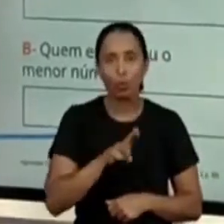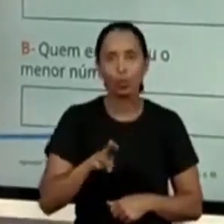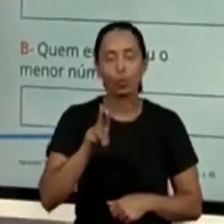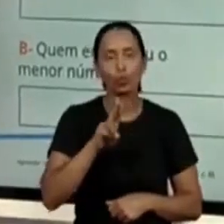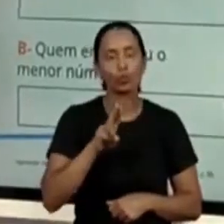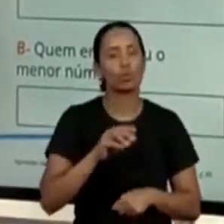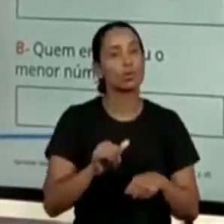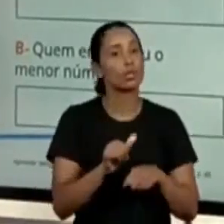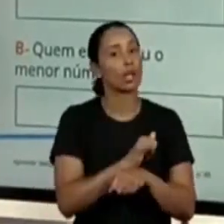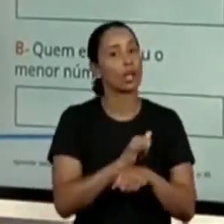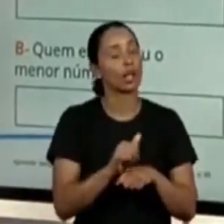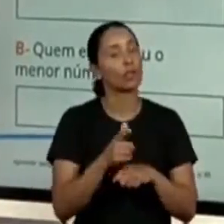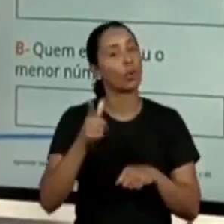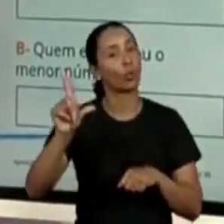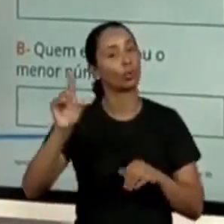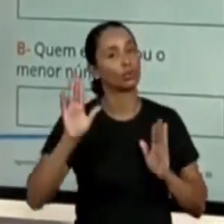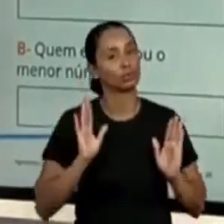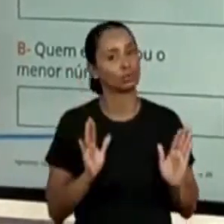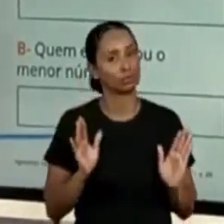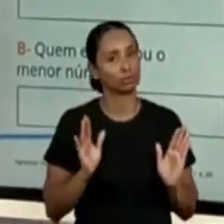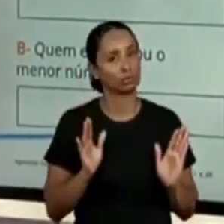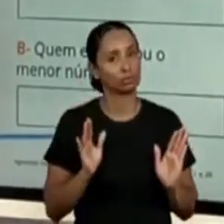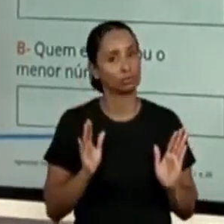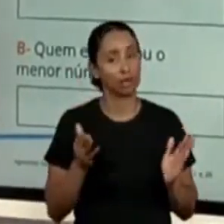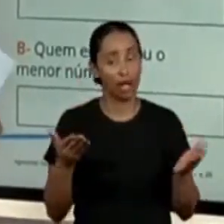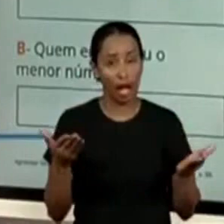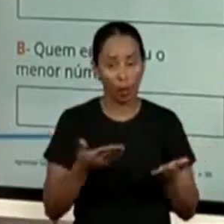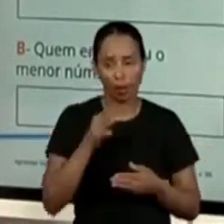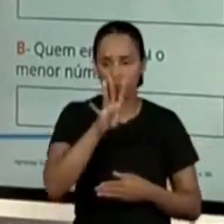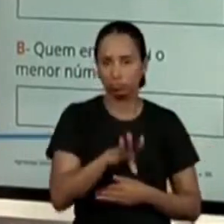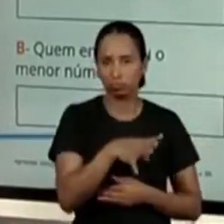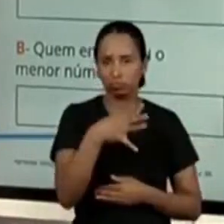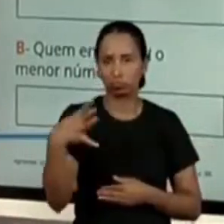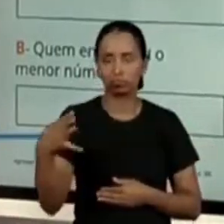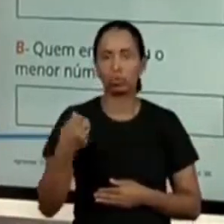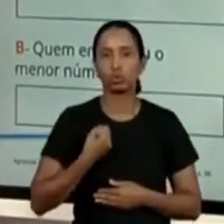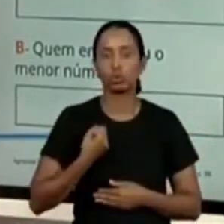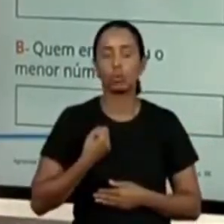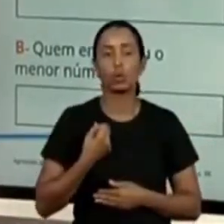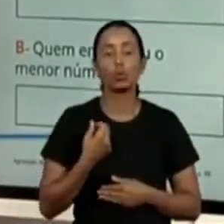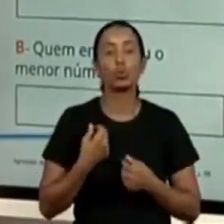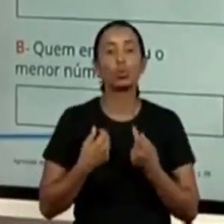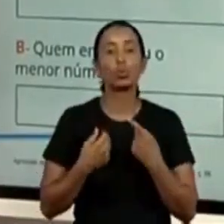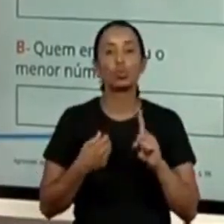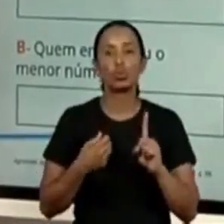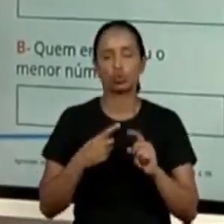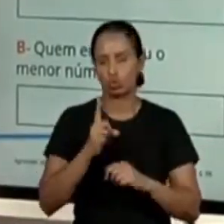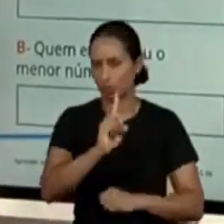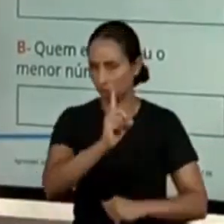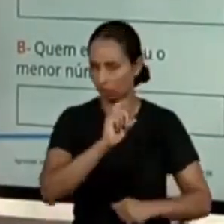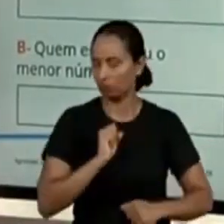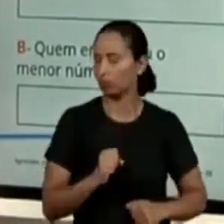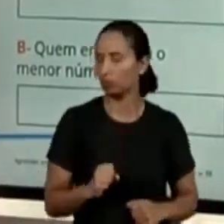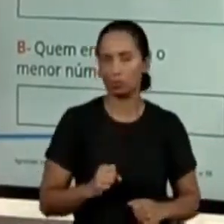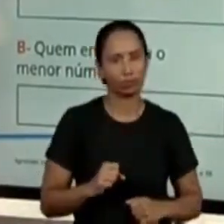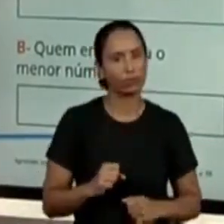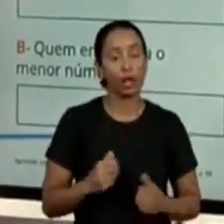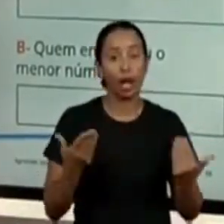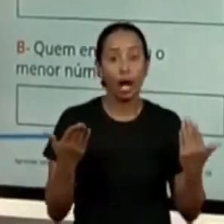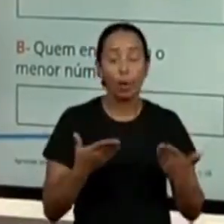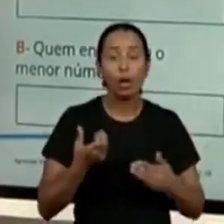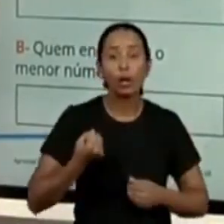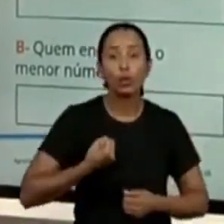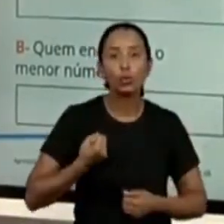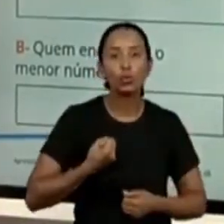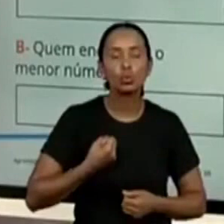Agora, você não olha o último. Agora, digamos que você vai olhar esse primeiro número, né? Você vai olhar o número